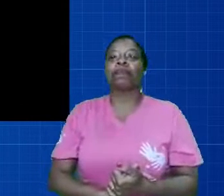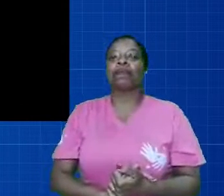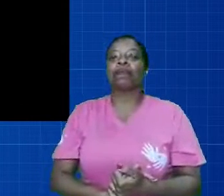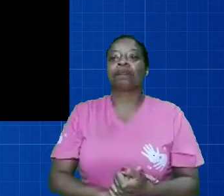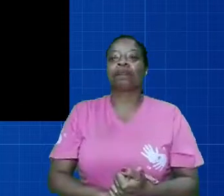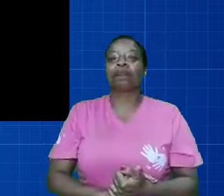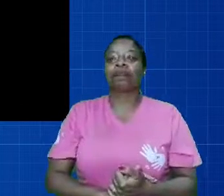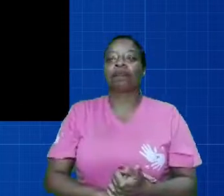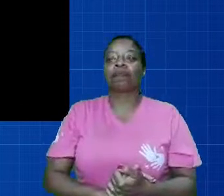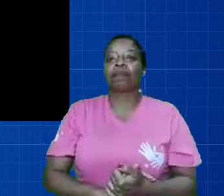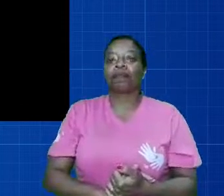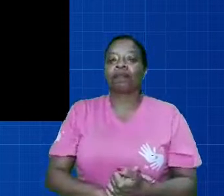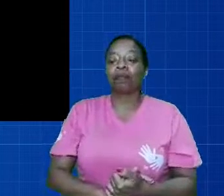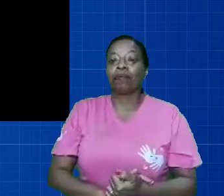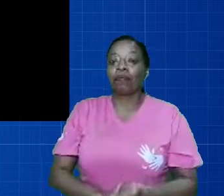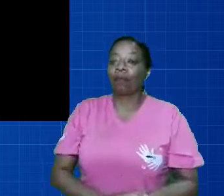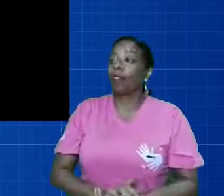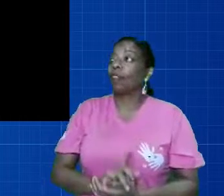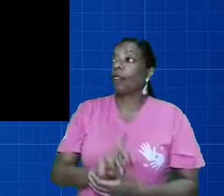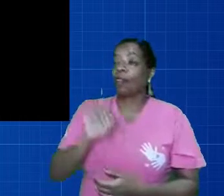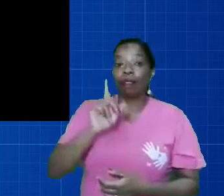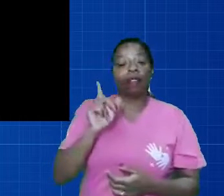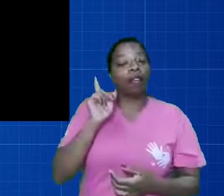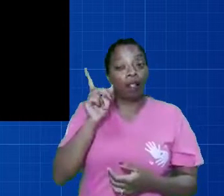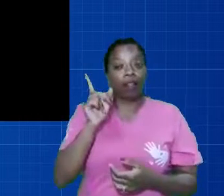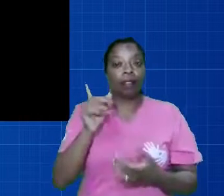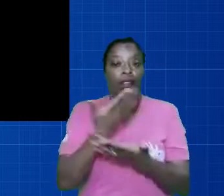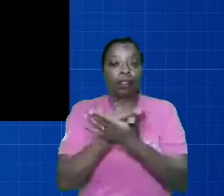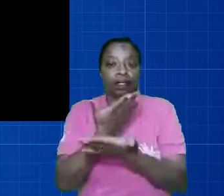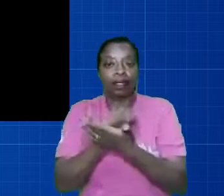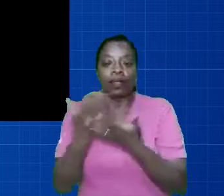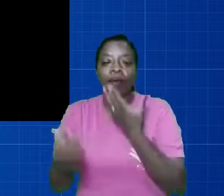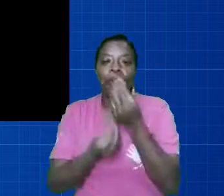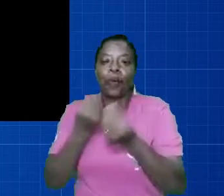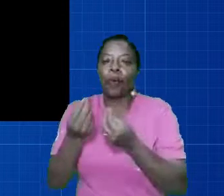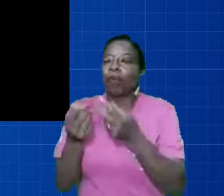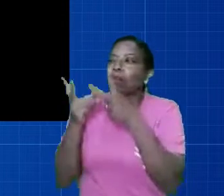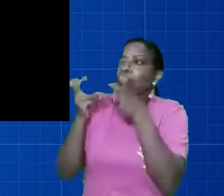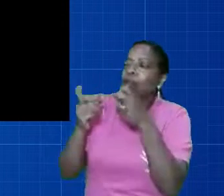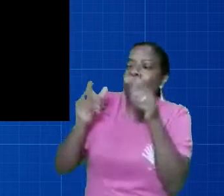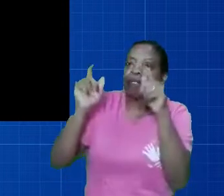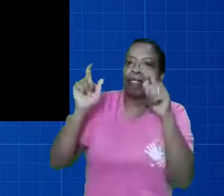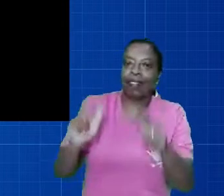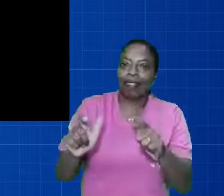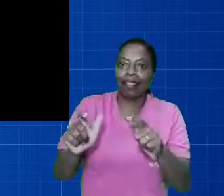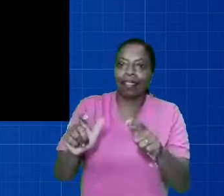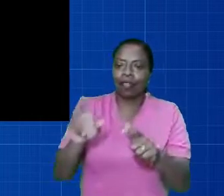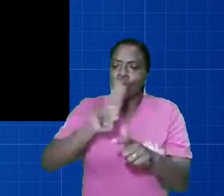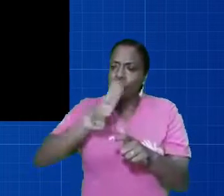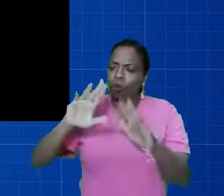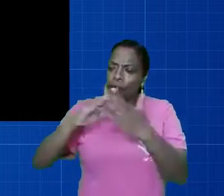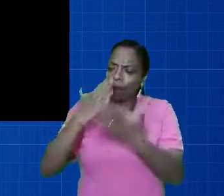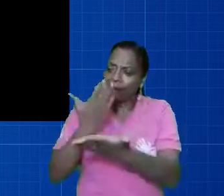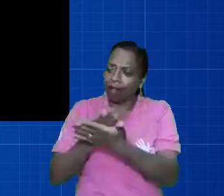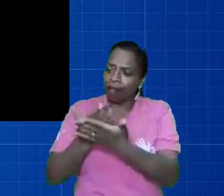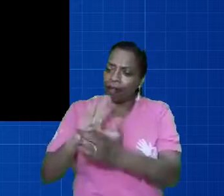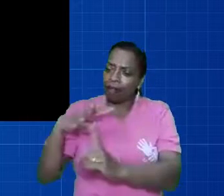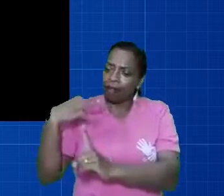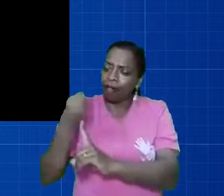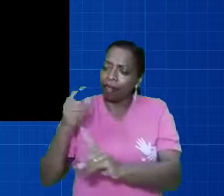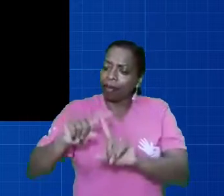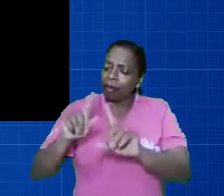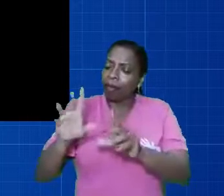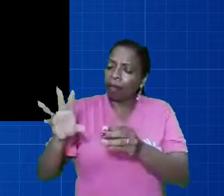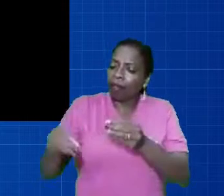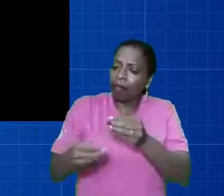escola, que o colégio tinha, chamado Escolinha de Arte, que vai surgir muito naquele movimento que vem da Escolinha de